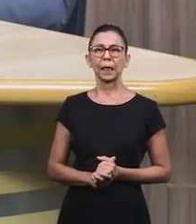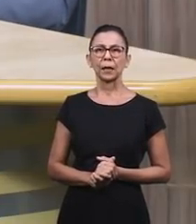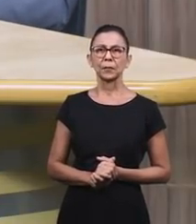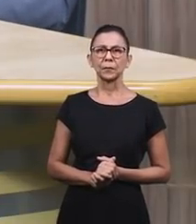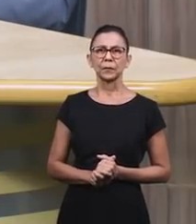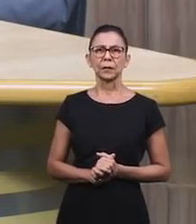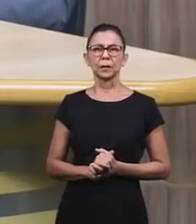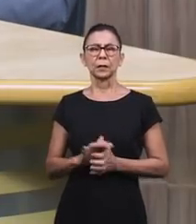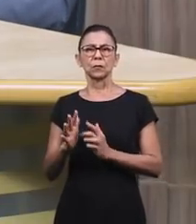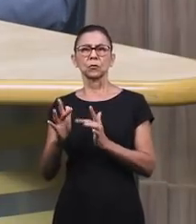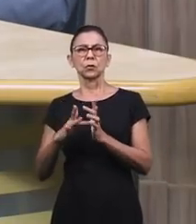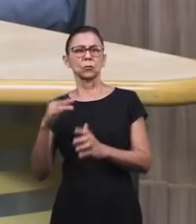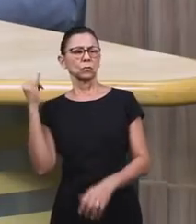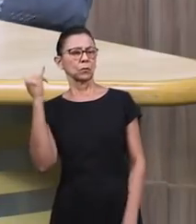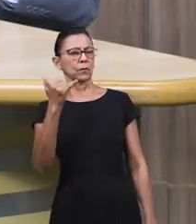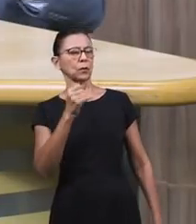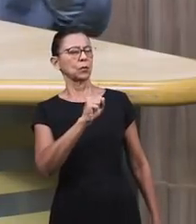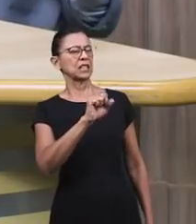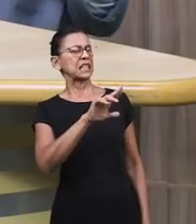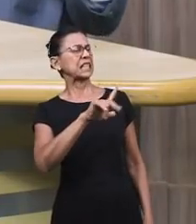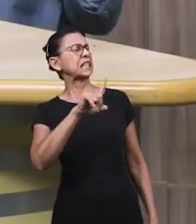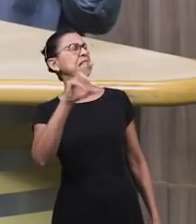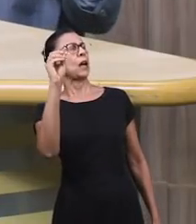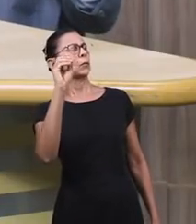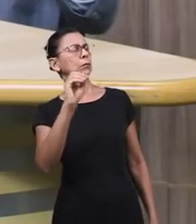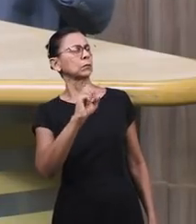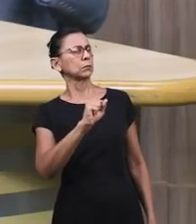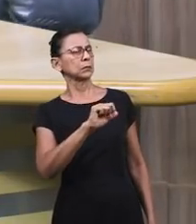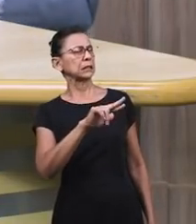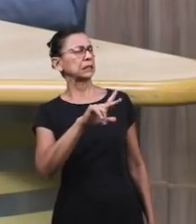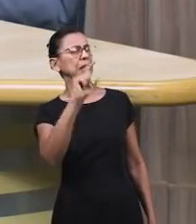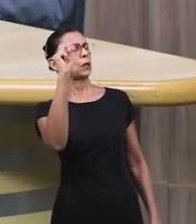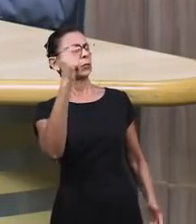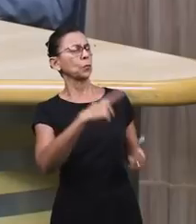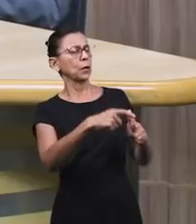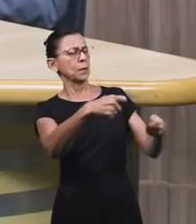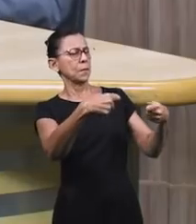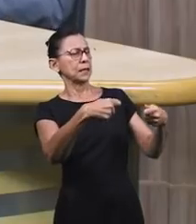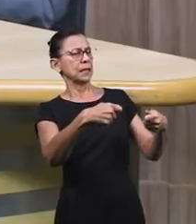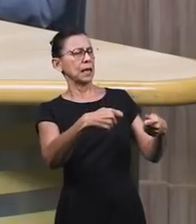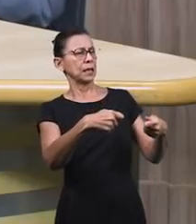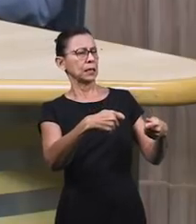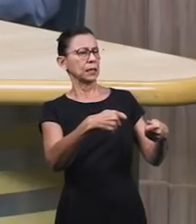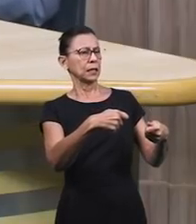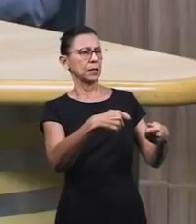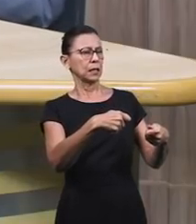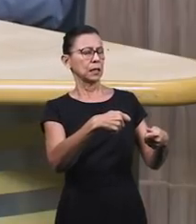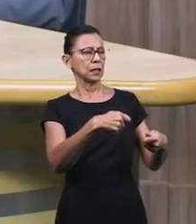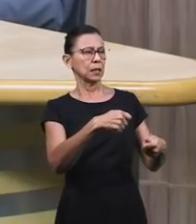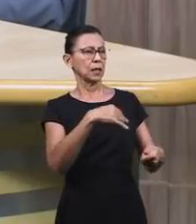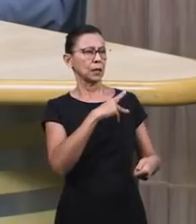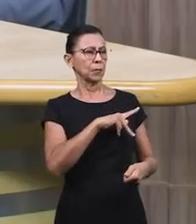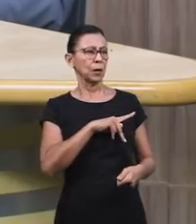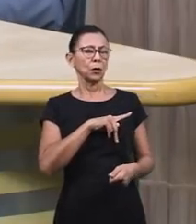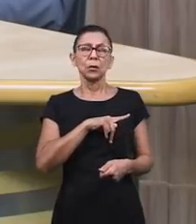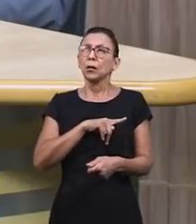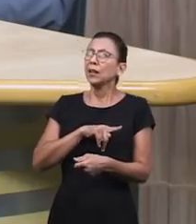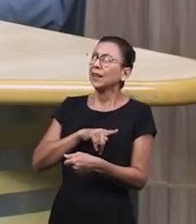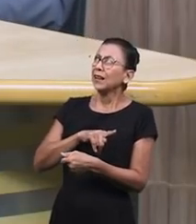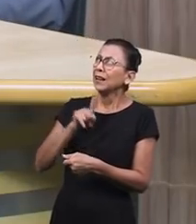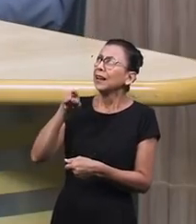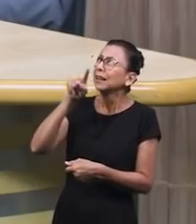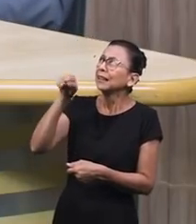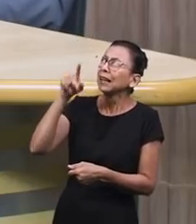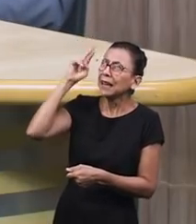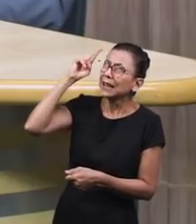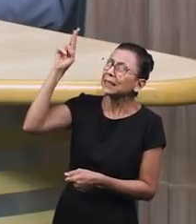que me persegues, né? Ele falou, quem és tu, Senhor? Quem és tu? Então, agora ali, ele chamou Jesus de Senhor. E